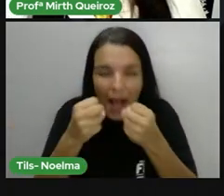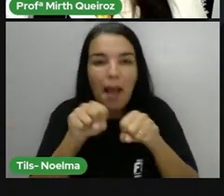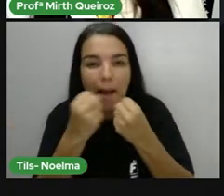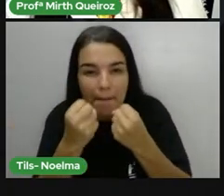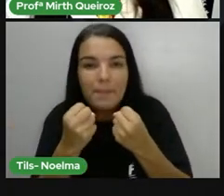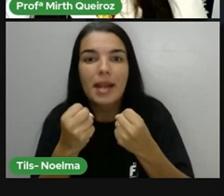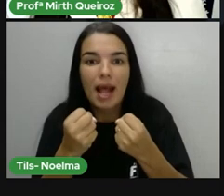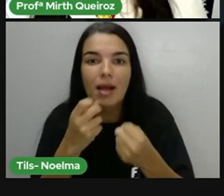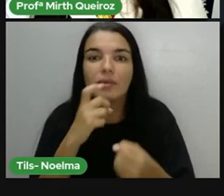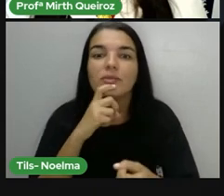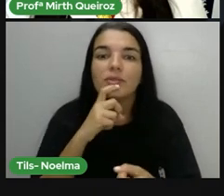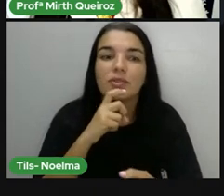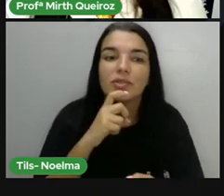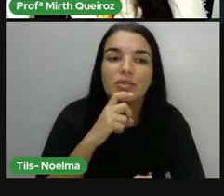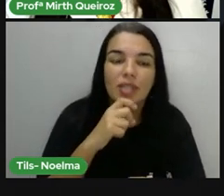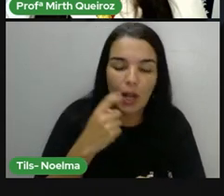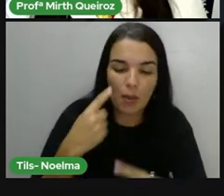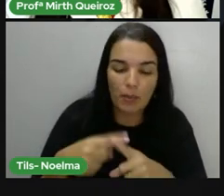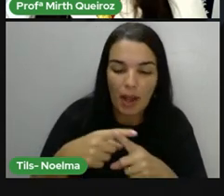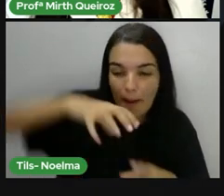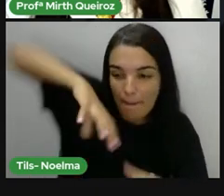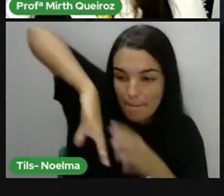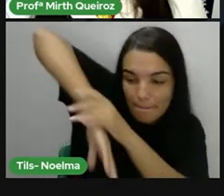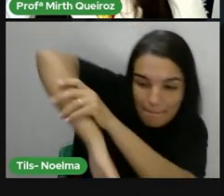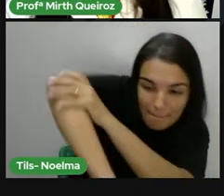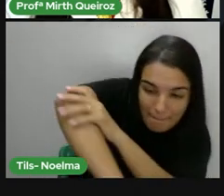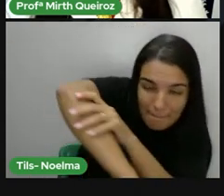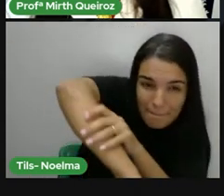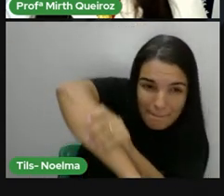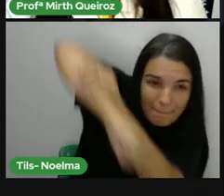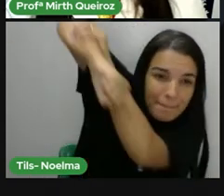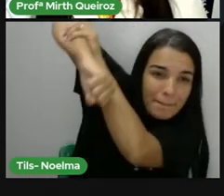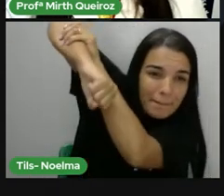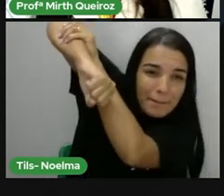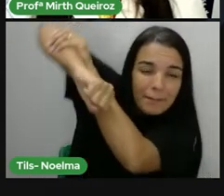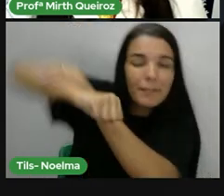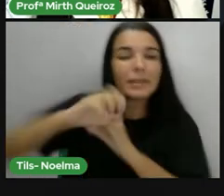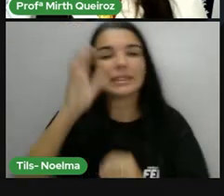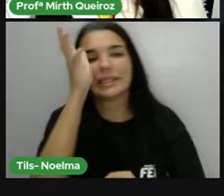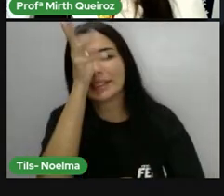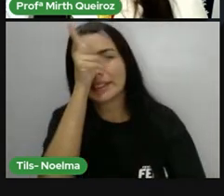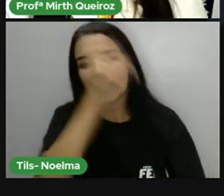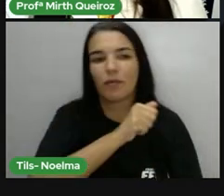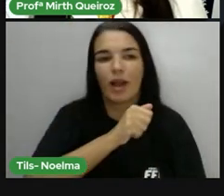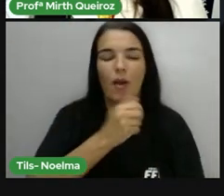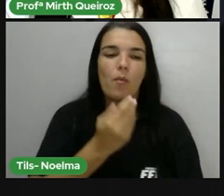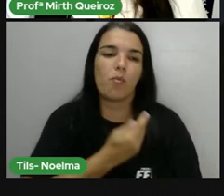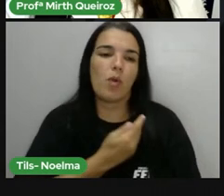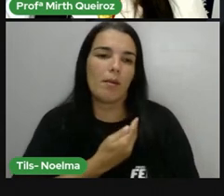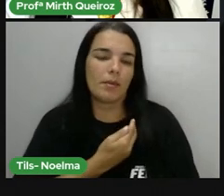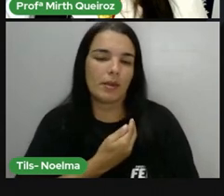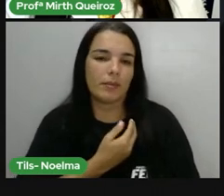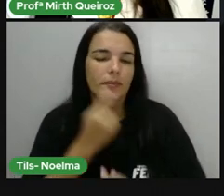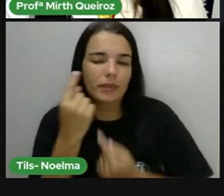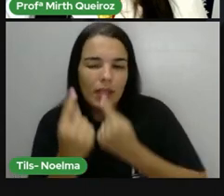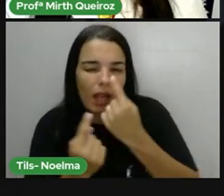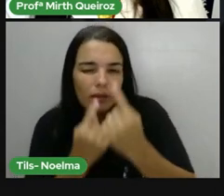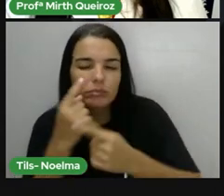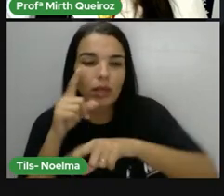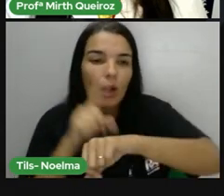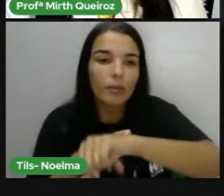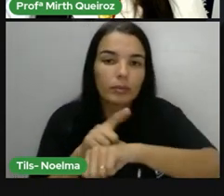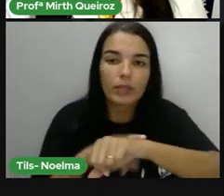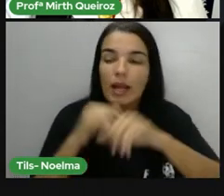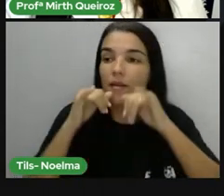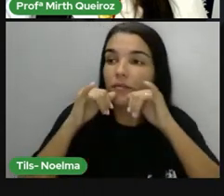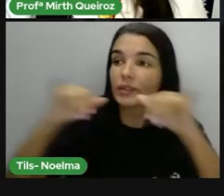pela qual colocou o braço para agarrar seu companheiro e salvá-lo. Aos poucos minutos,